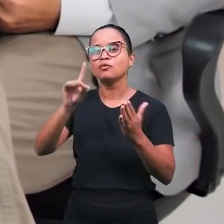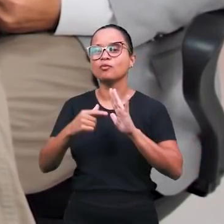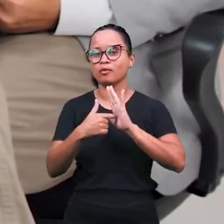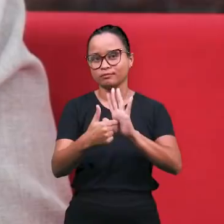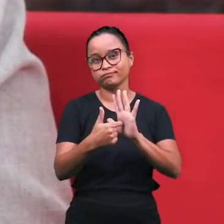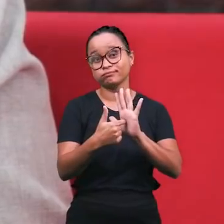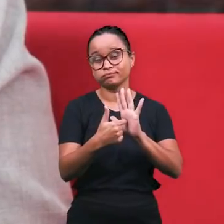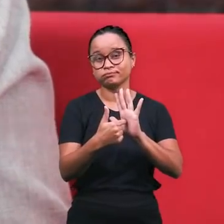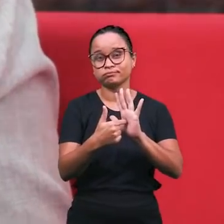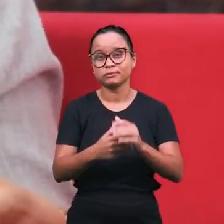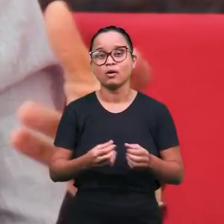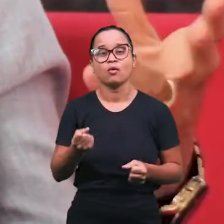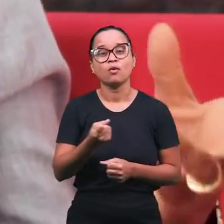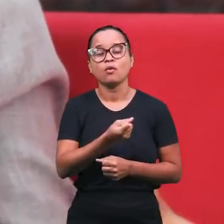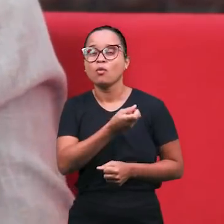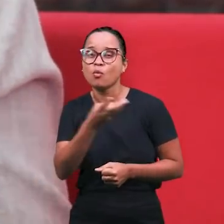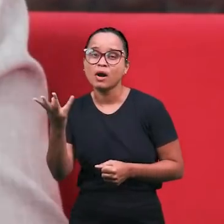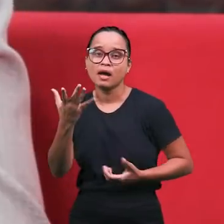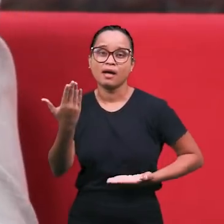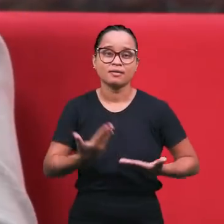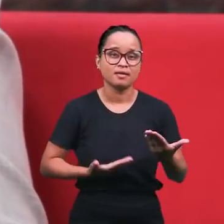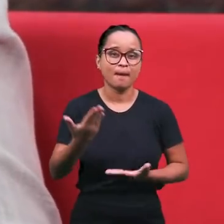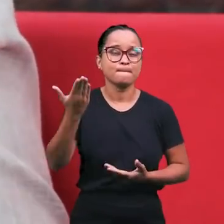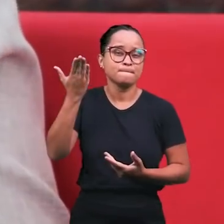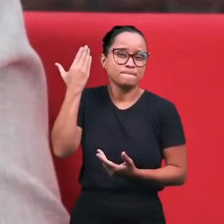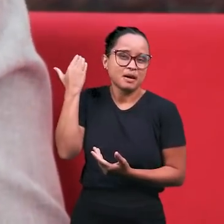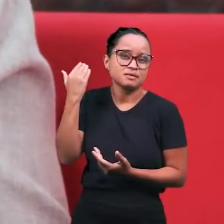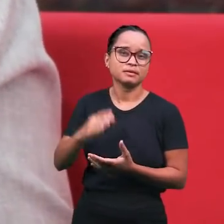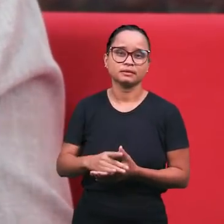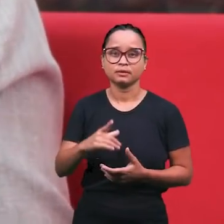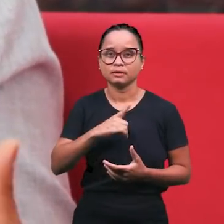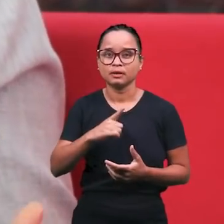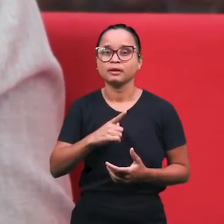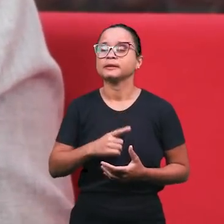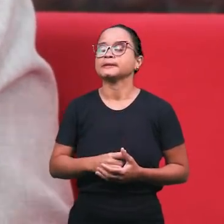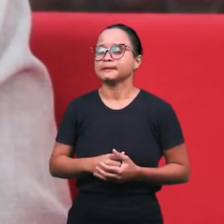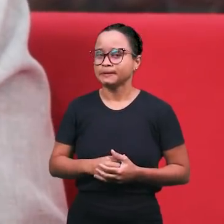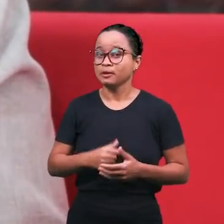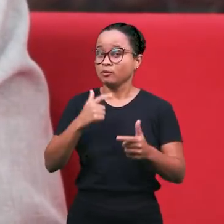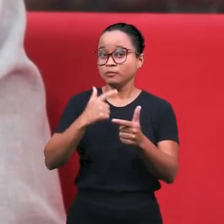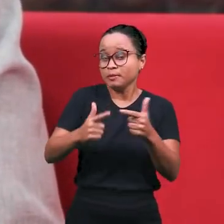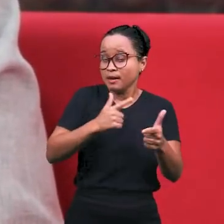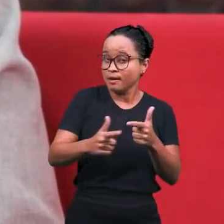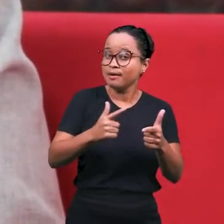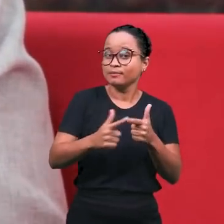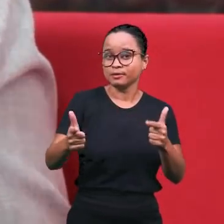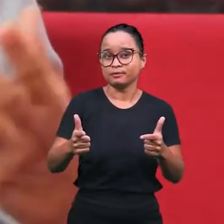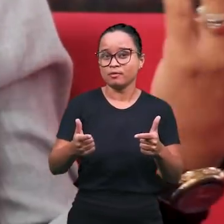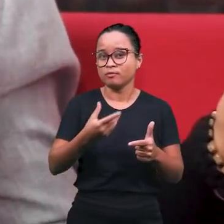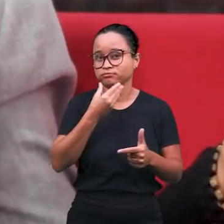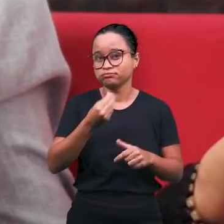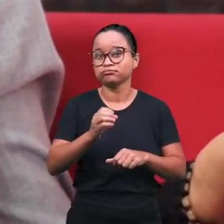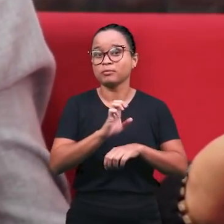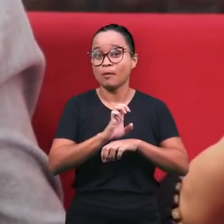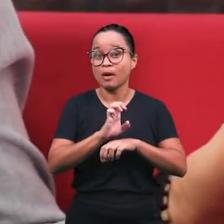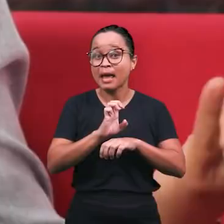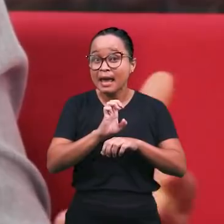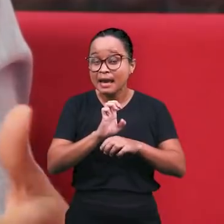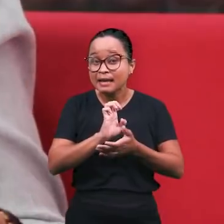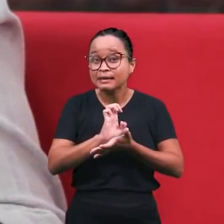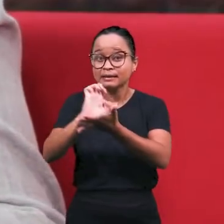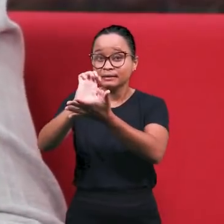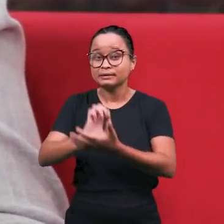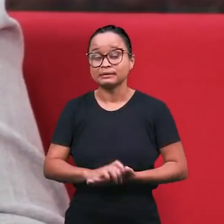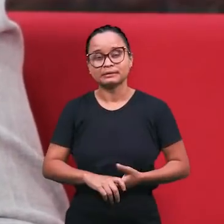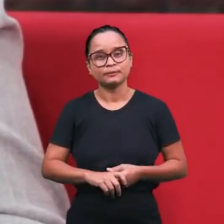Bíblia, né? É isso. Quantos irmãos, quantos servos do passado tiveram seus enfrentamentos, né? Elias ficou, né?